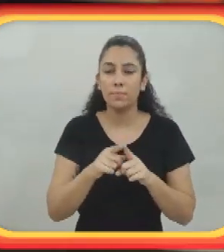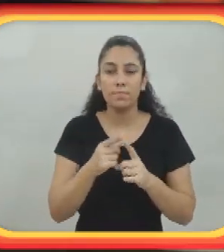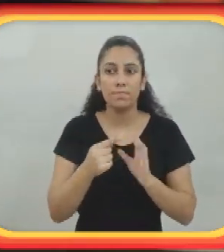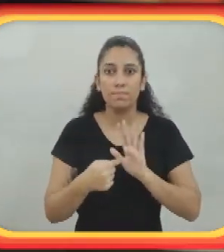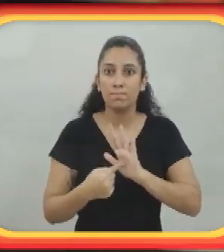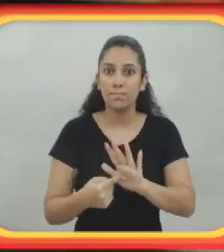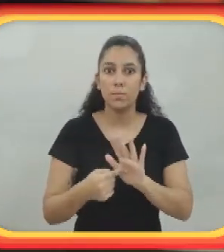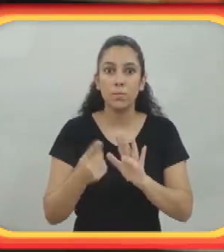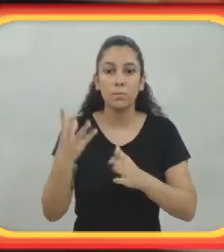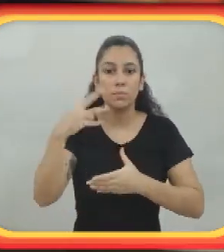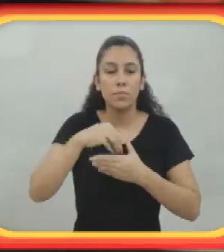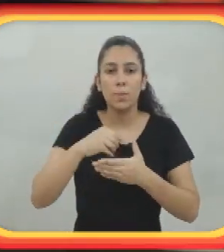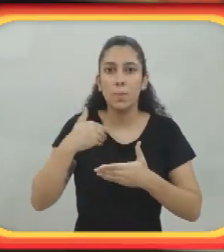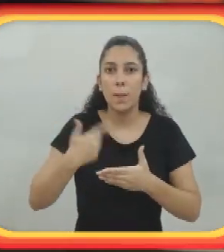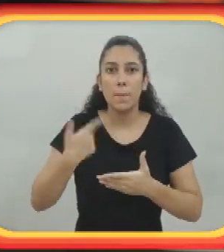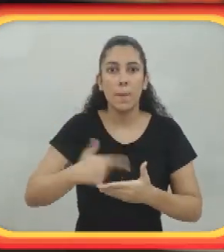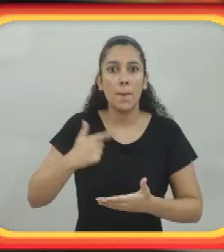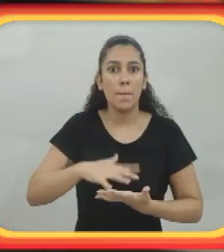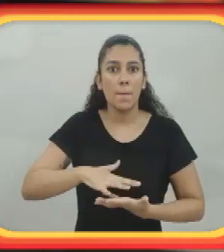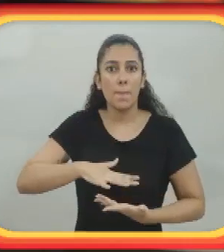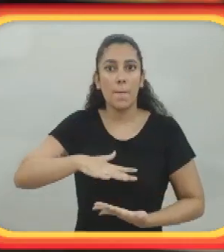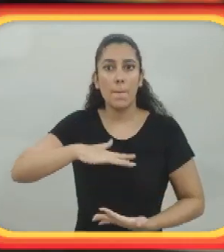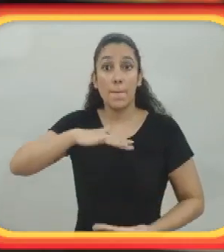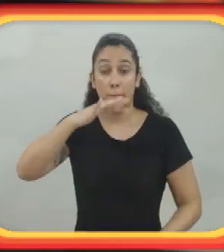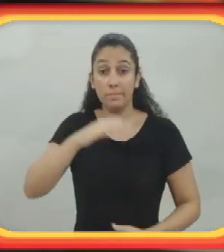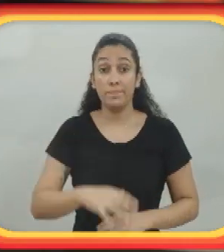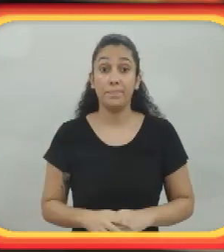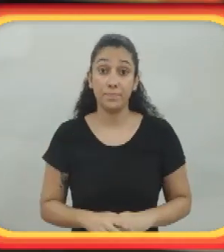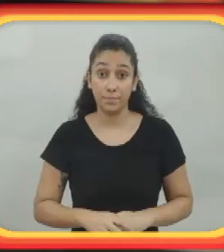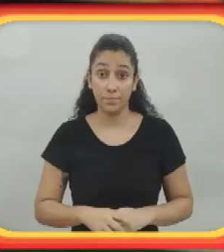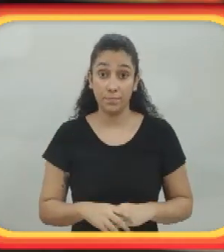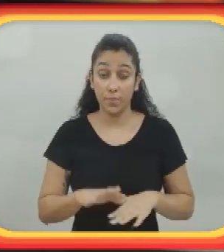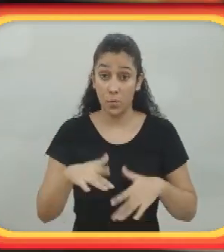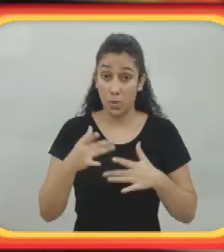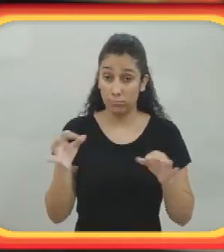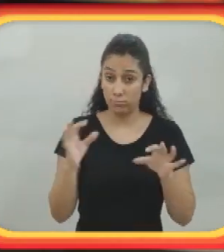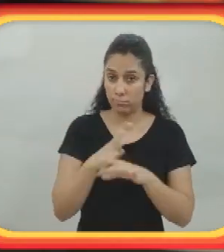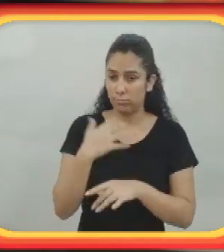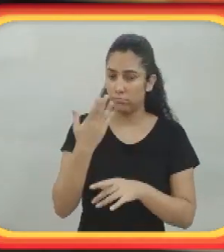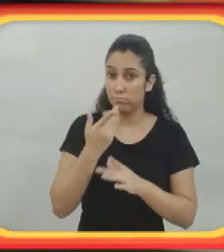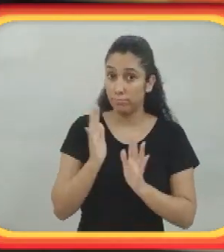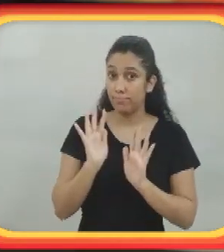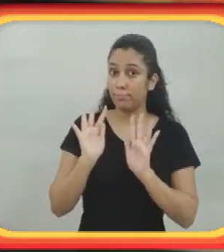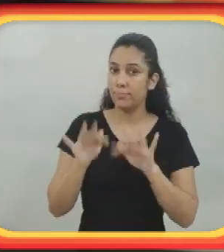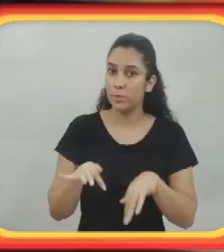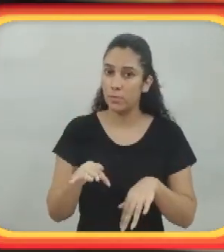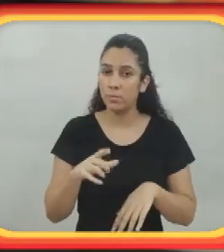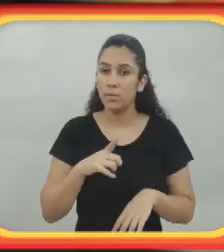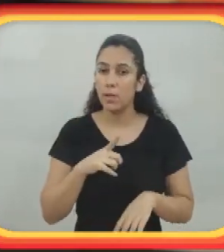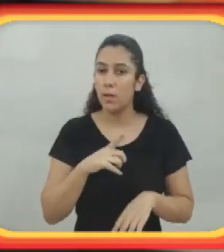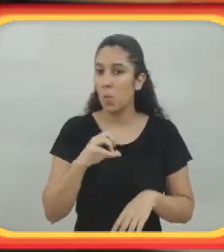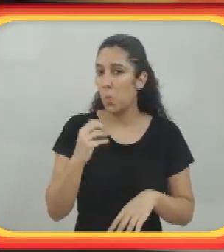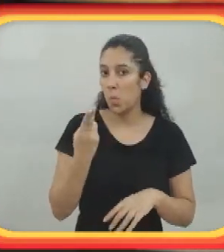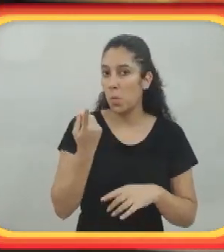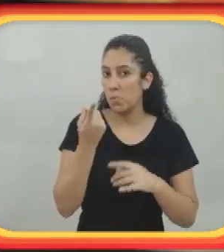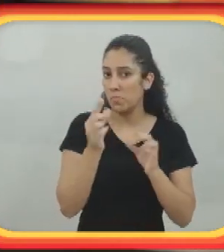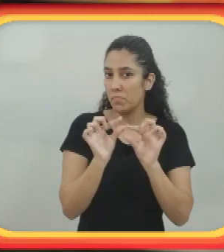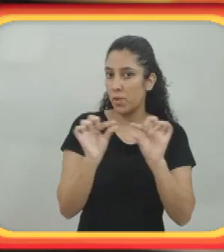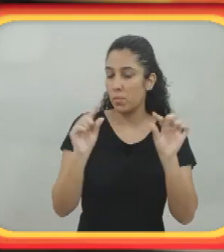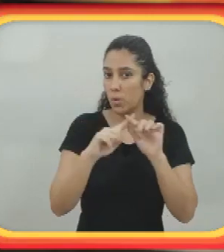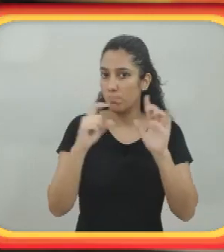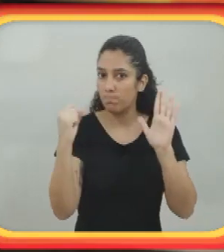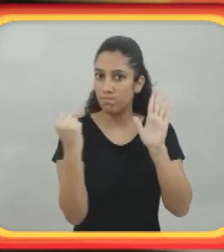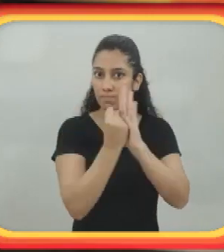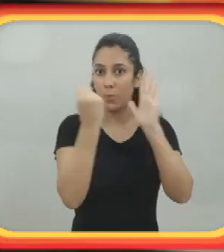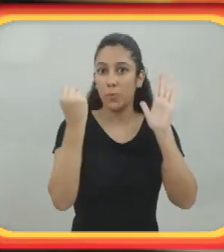assim, que te impulsiona cada vez mais. E quando você termina uma canção ou uma